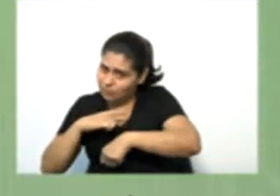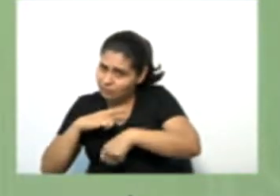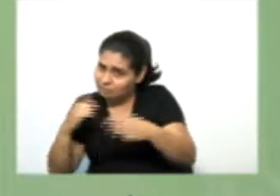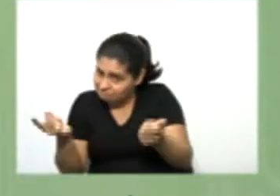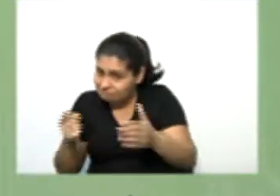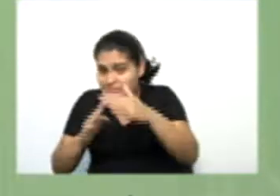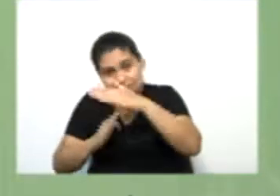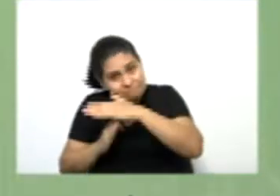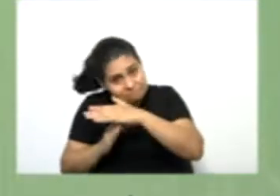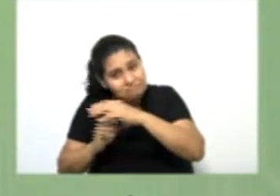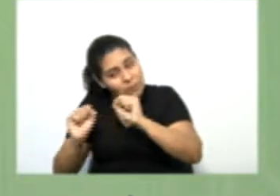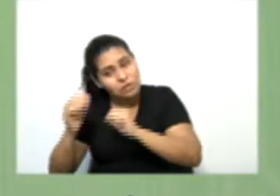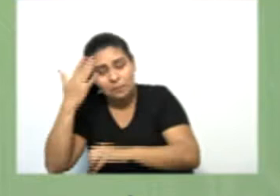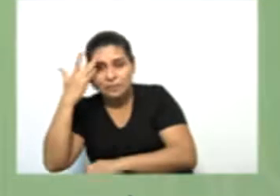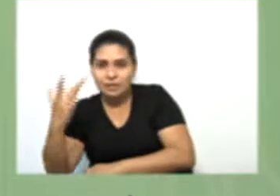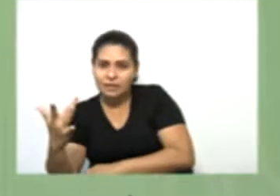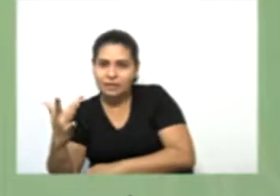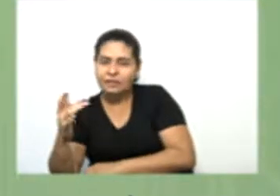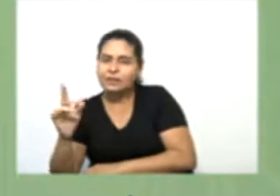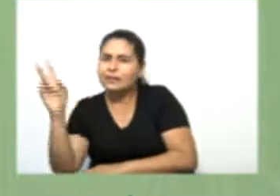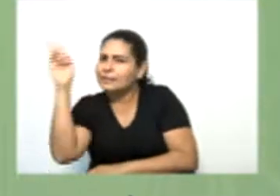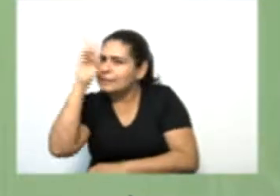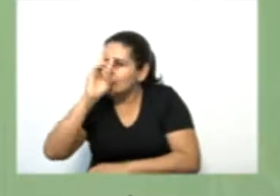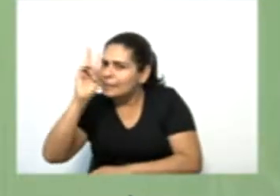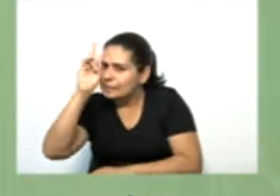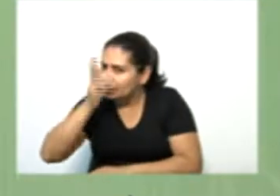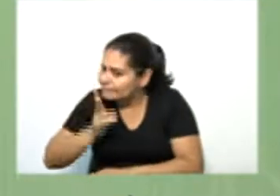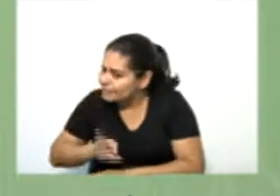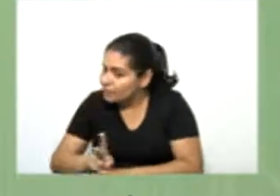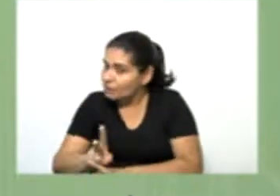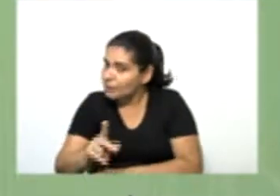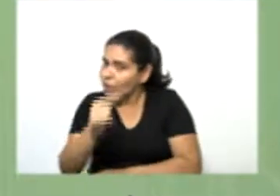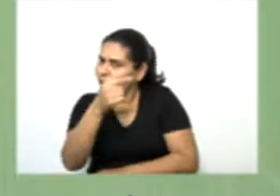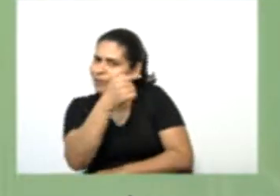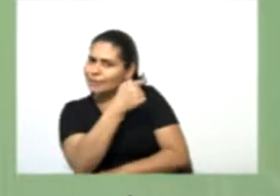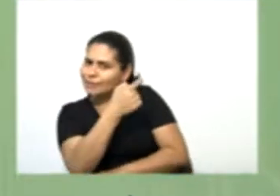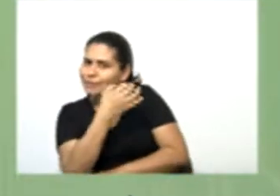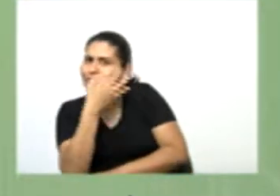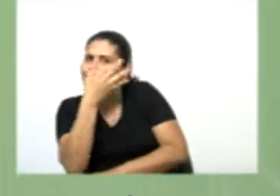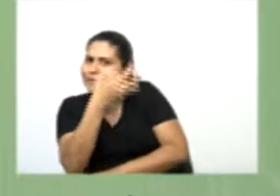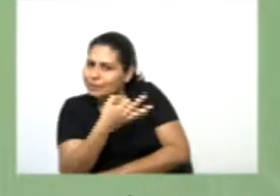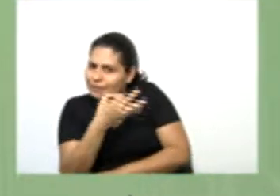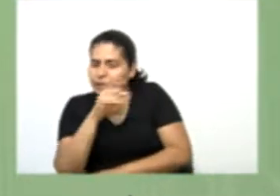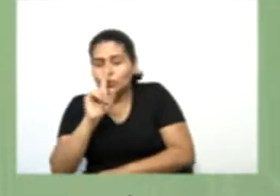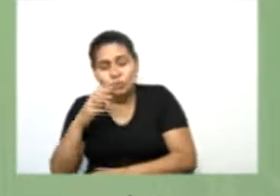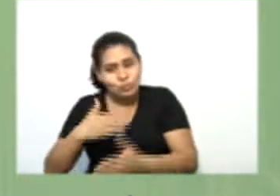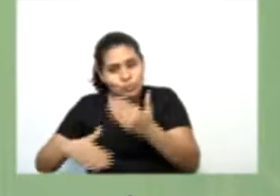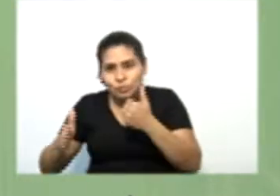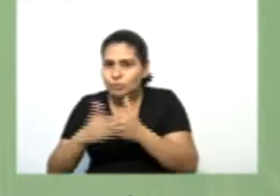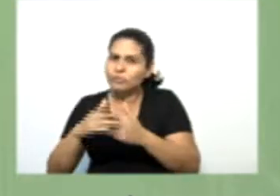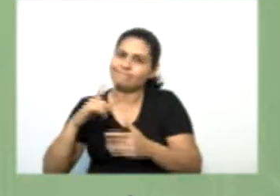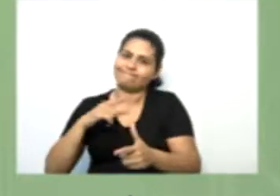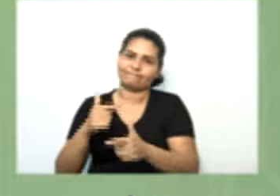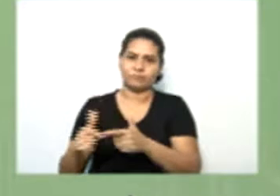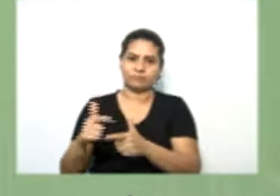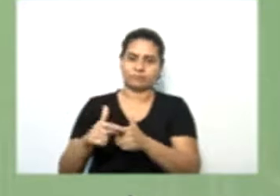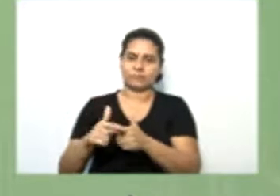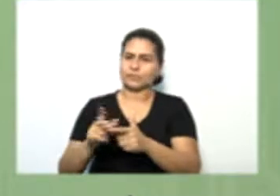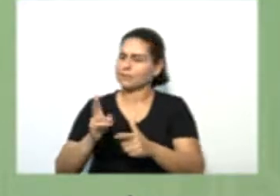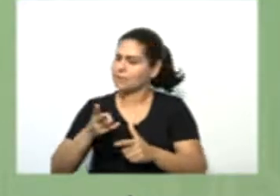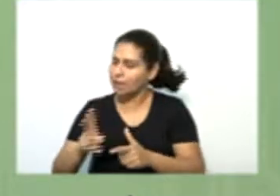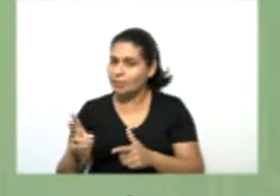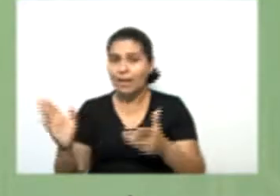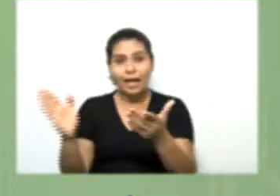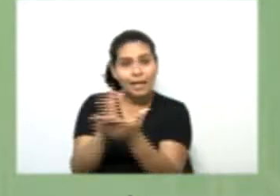tá certo? Ou amanhã. Lembre-se sempre disso daí, olha, toda negociação é um conflito, não tem para onde fugir,